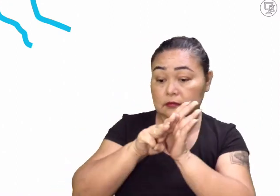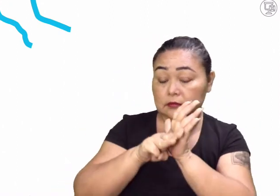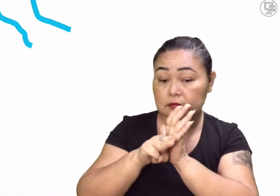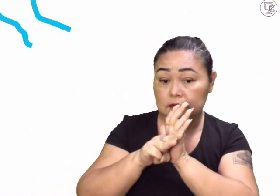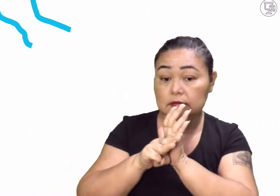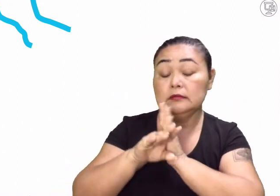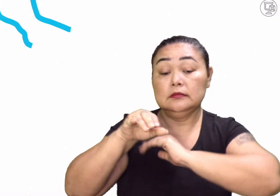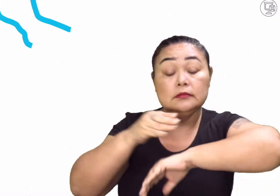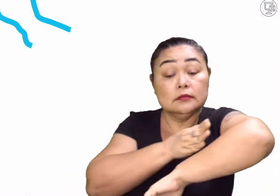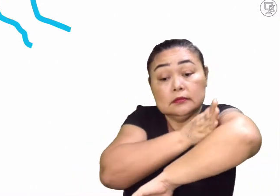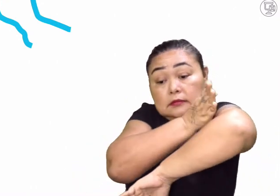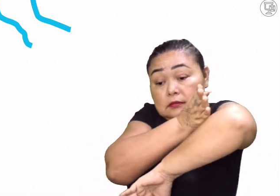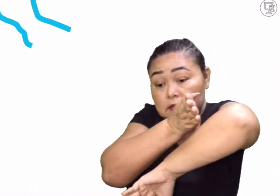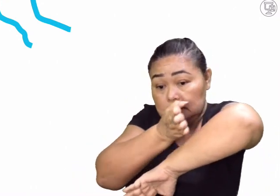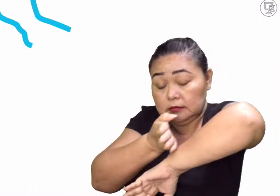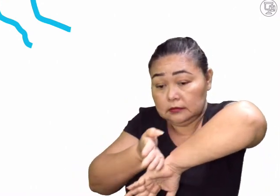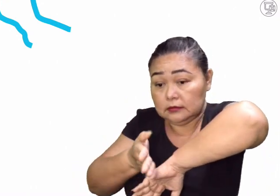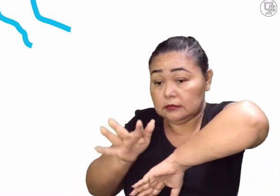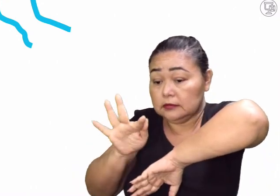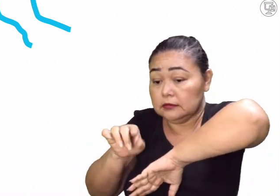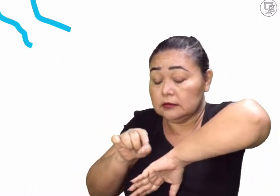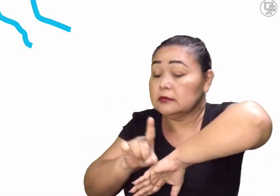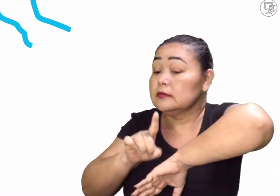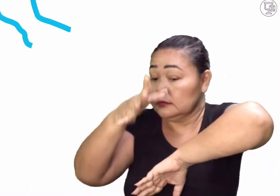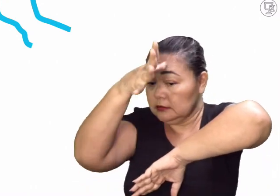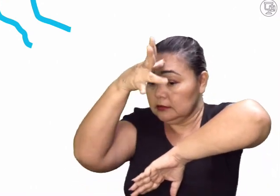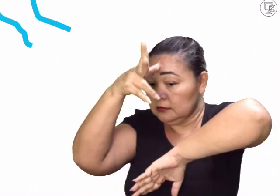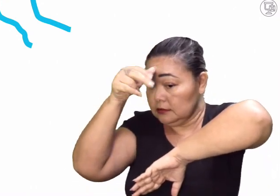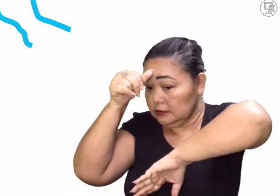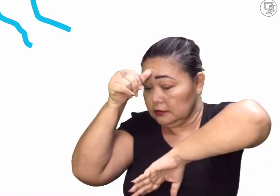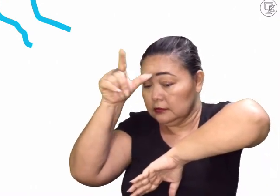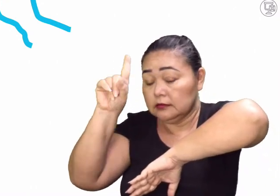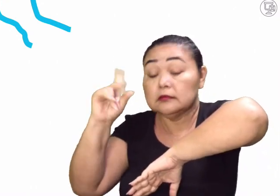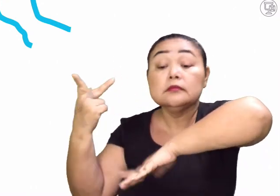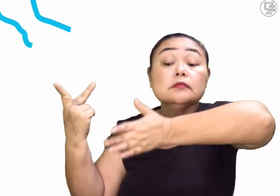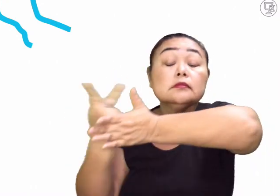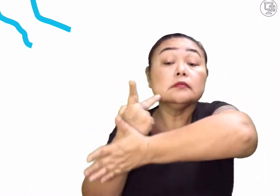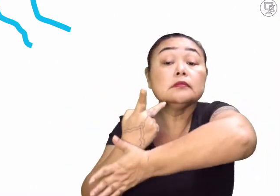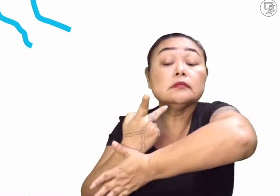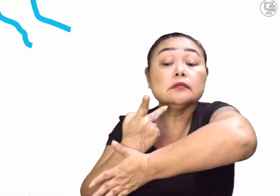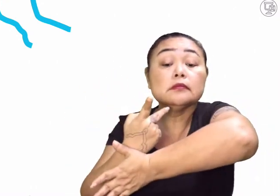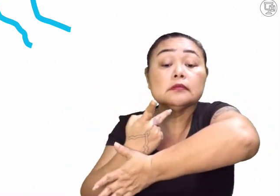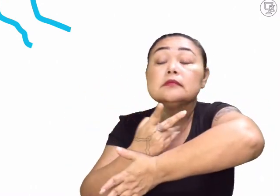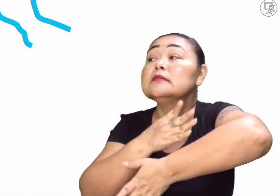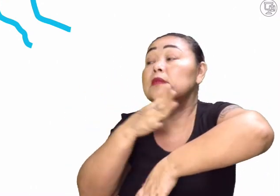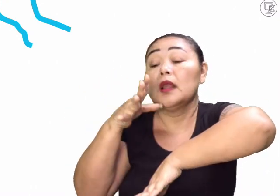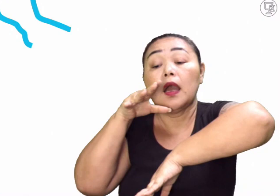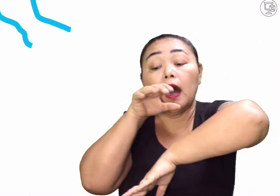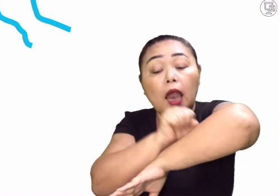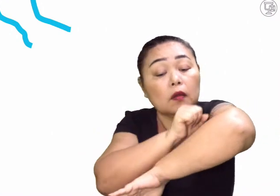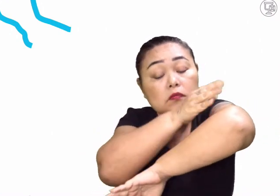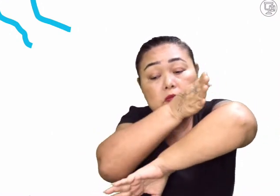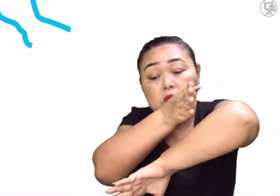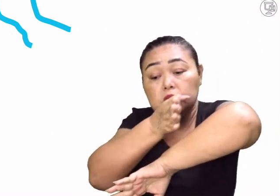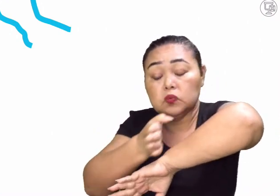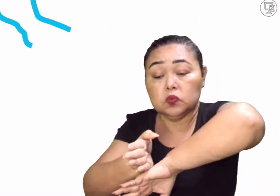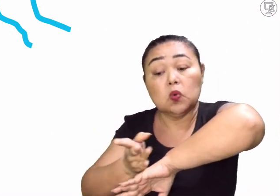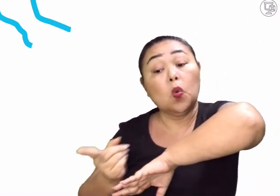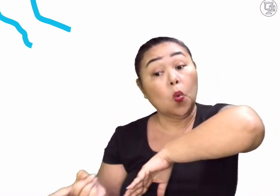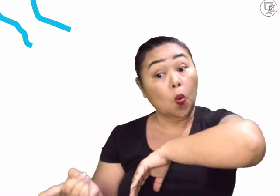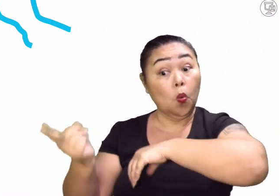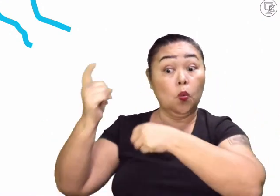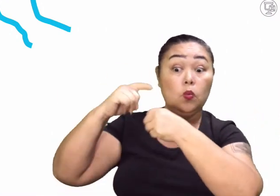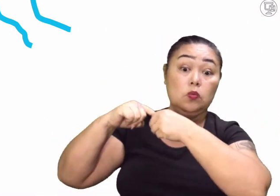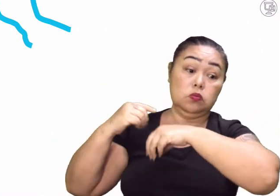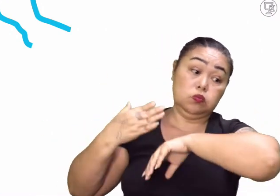está jusante, por exemplo, no sentido para Manaus, né? O que acontece? O barco vai mais rápido. Mais rápido. No retorno